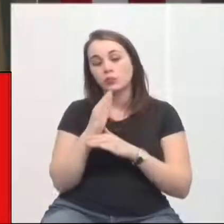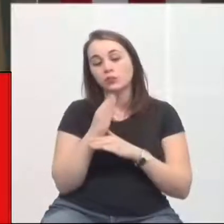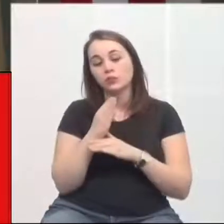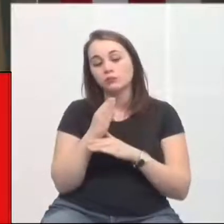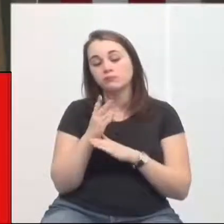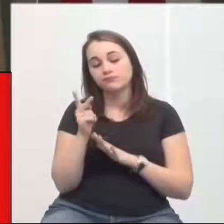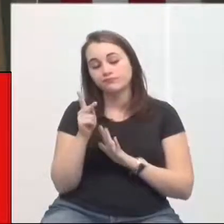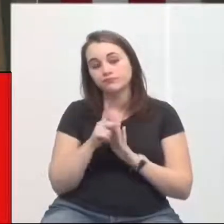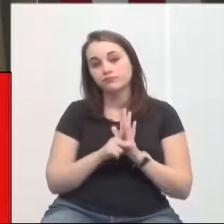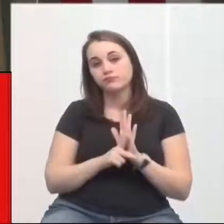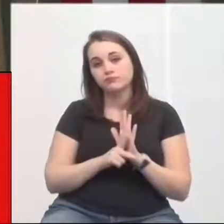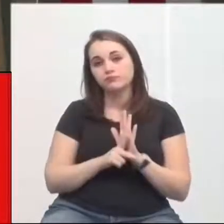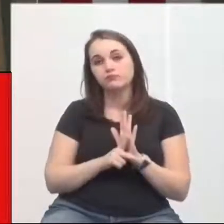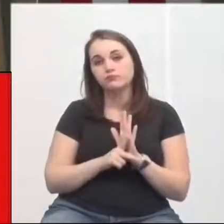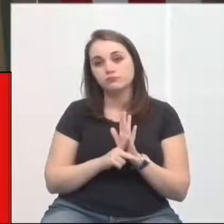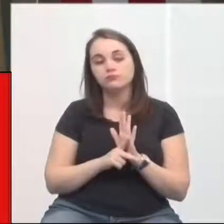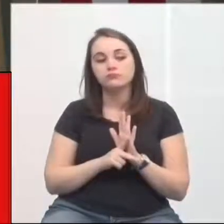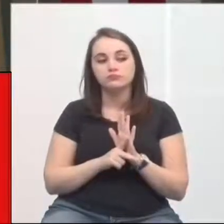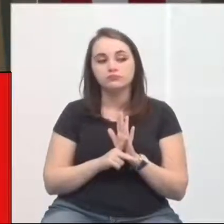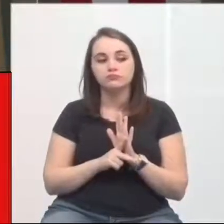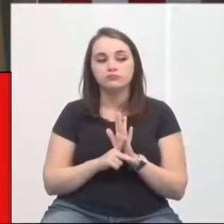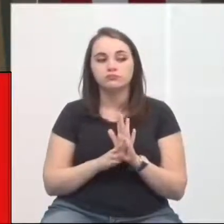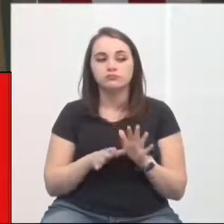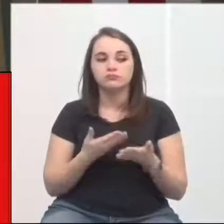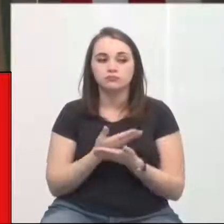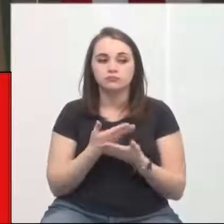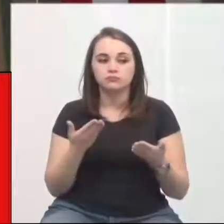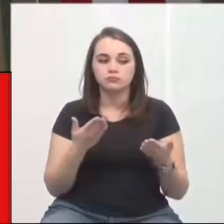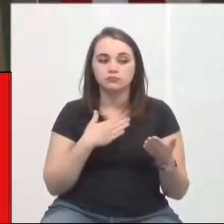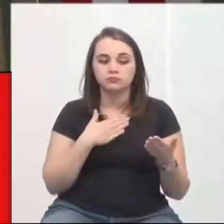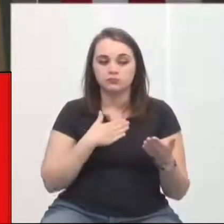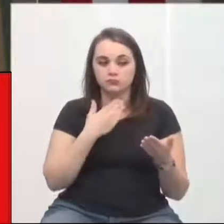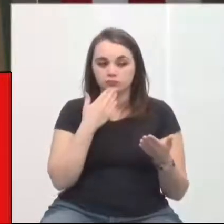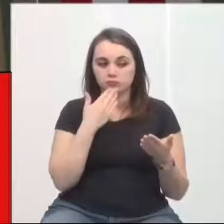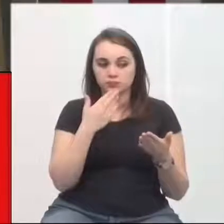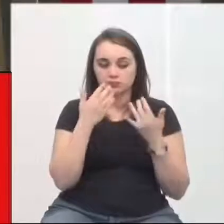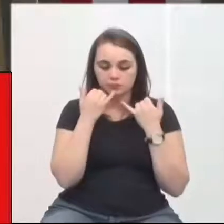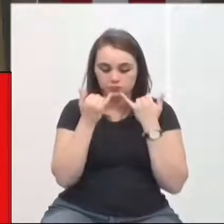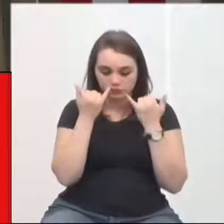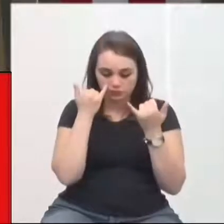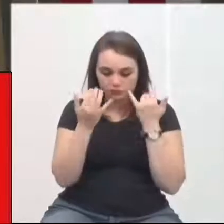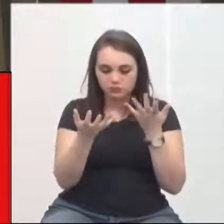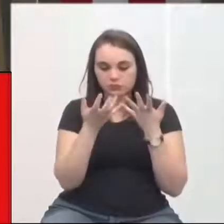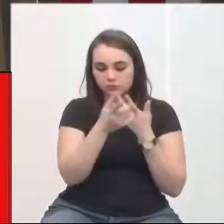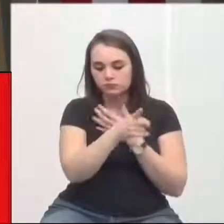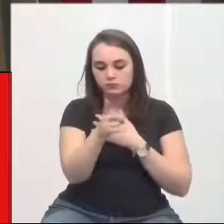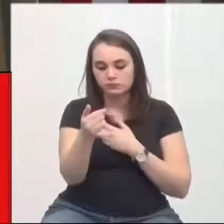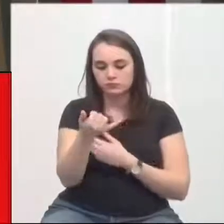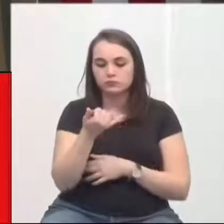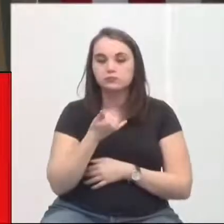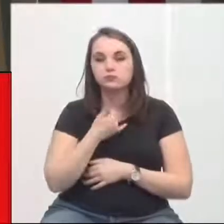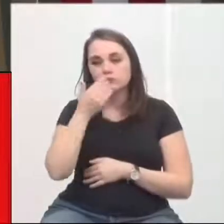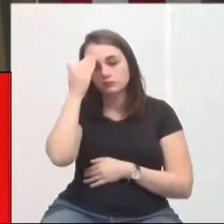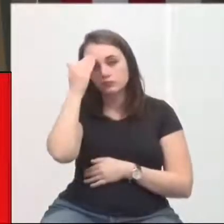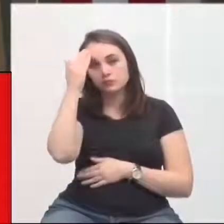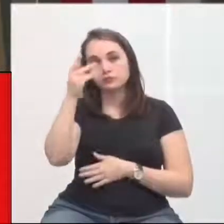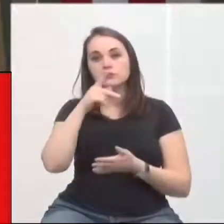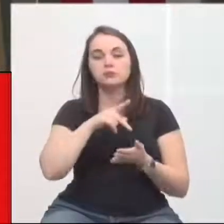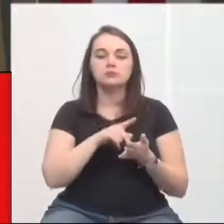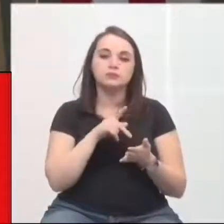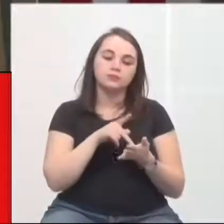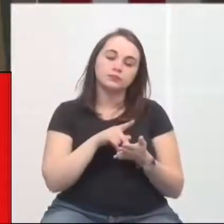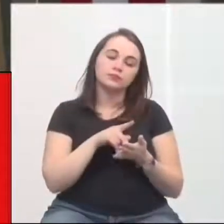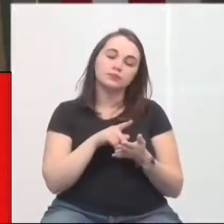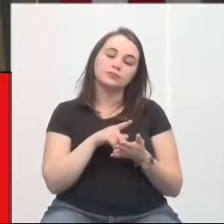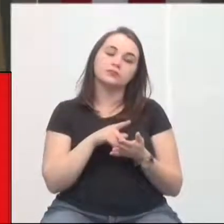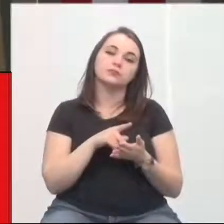esse projeto aqui, né? Então, são essas informações que eu gostaria de ter aqui e agradecer